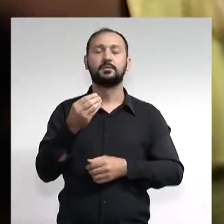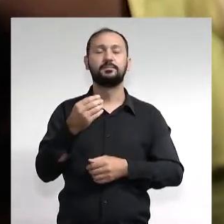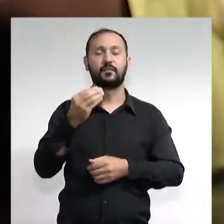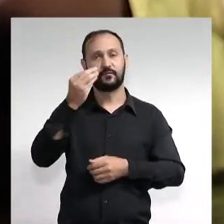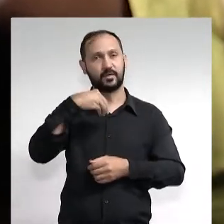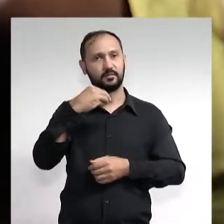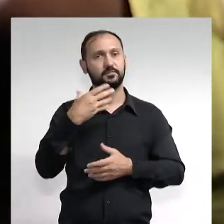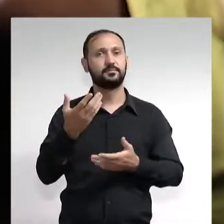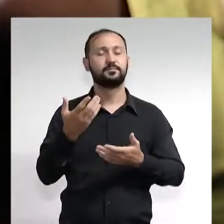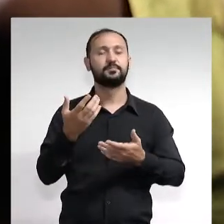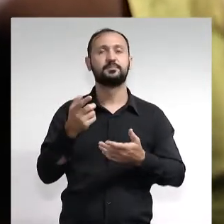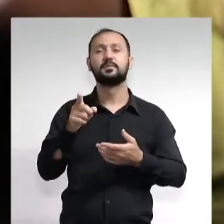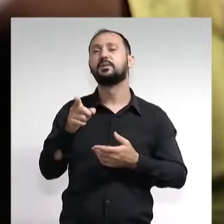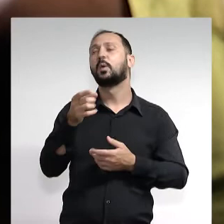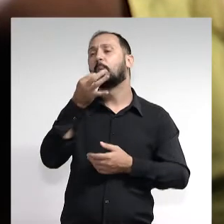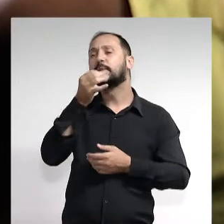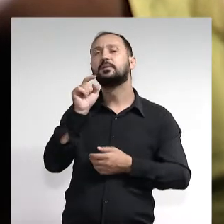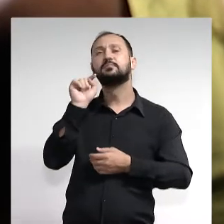referencial teórico,